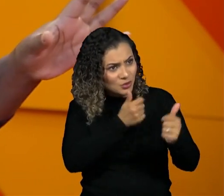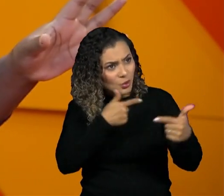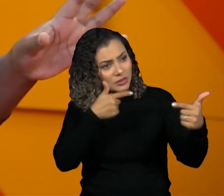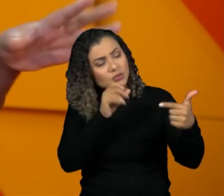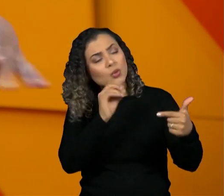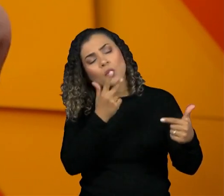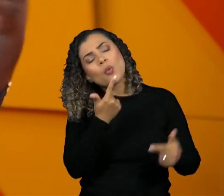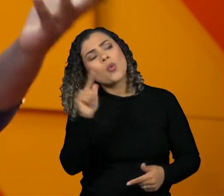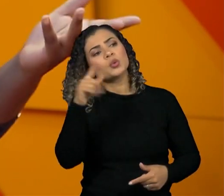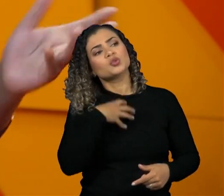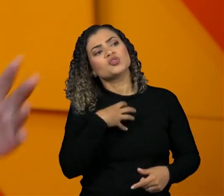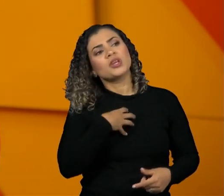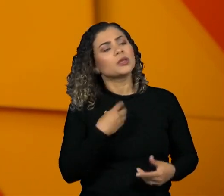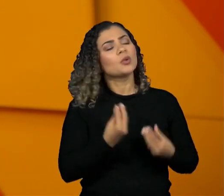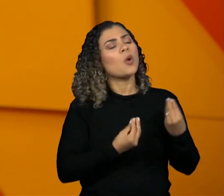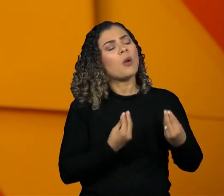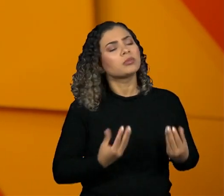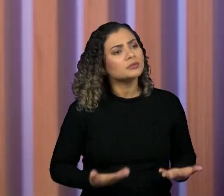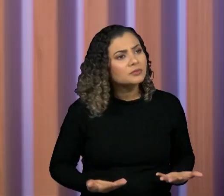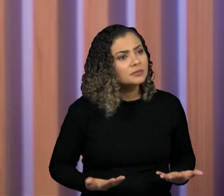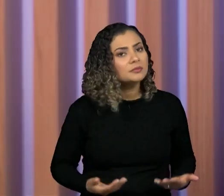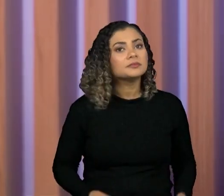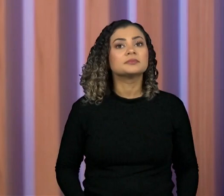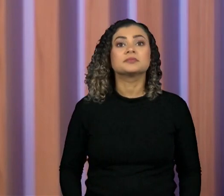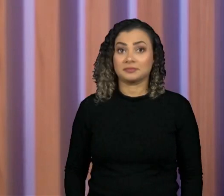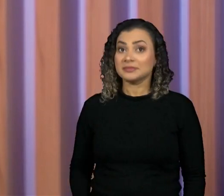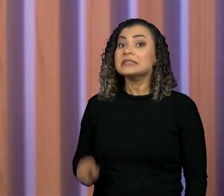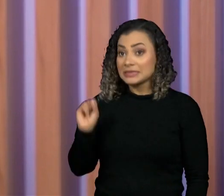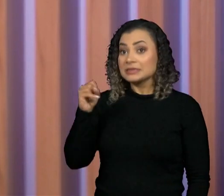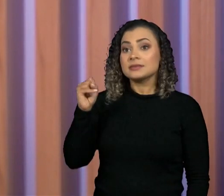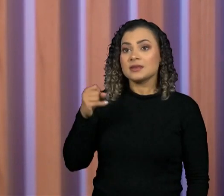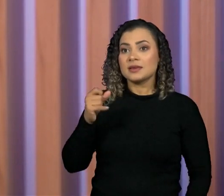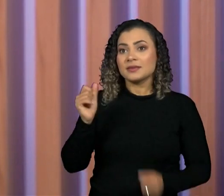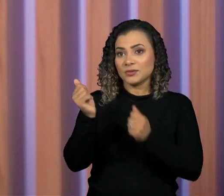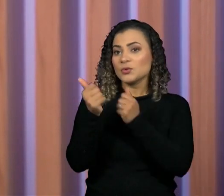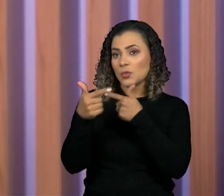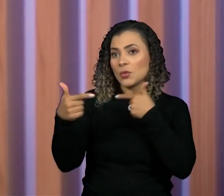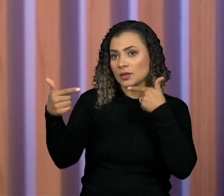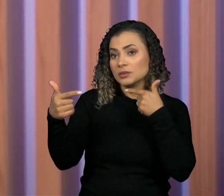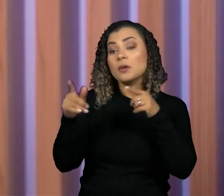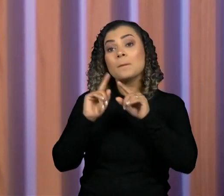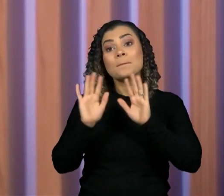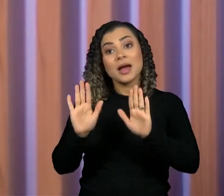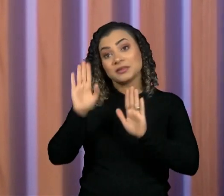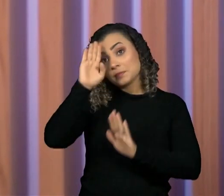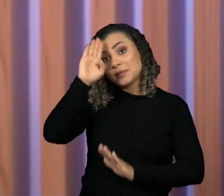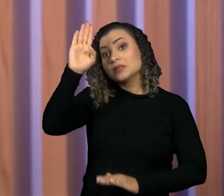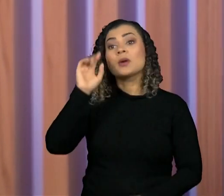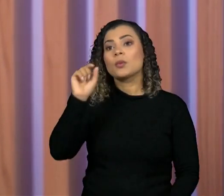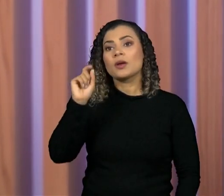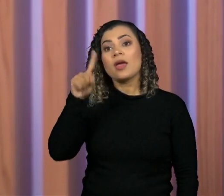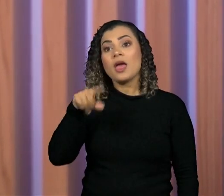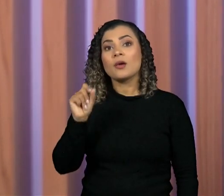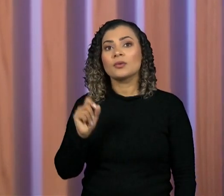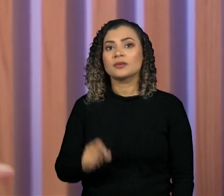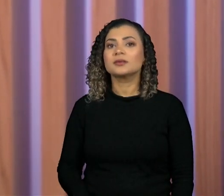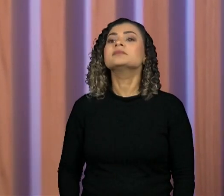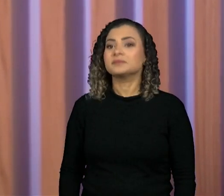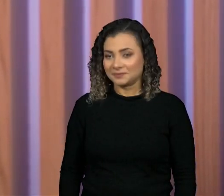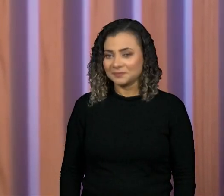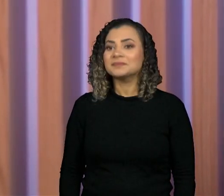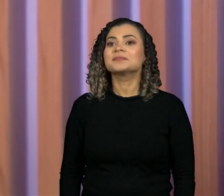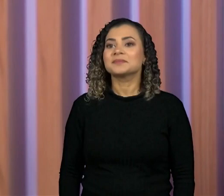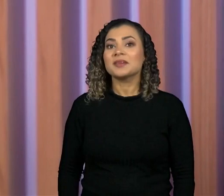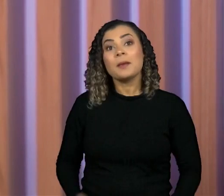ou, de repente, é um cumprimento? Como que é isso? Acontece através do sorriso, mas na maioria das vezes é um cumprimento,